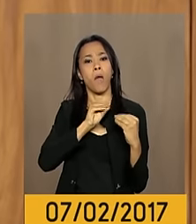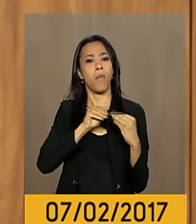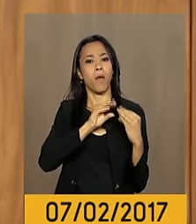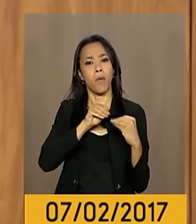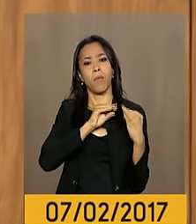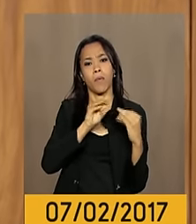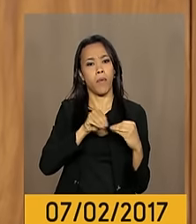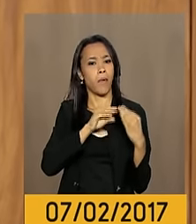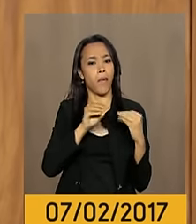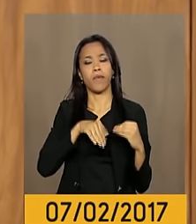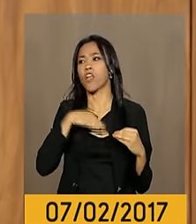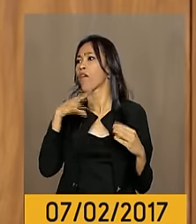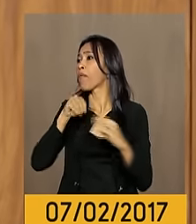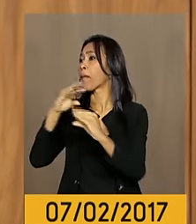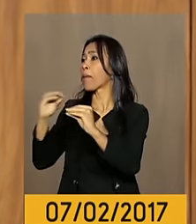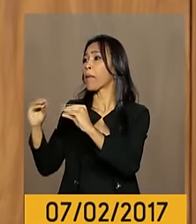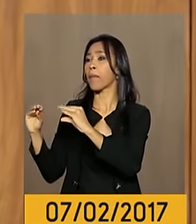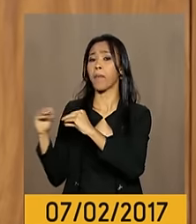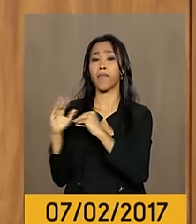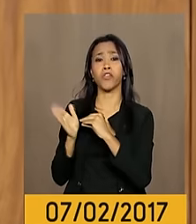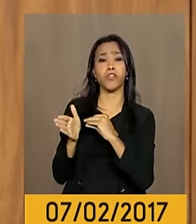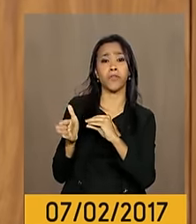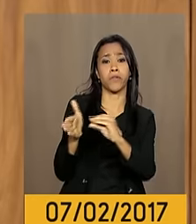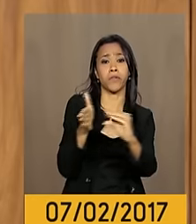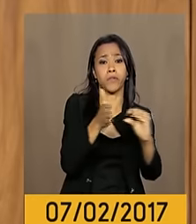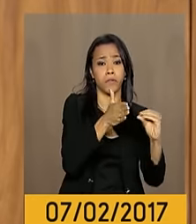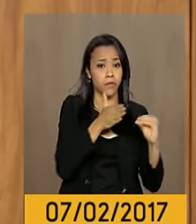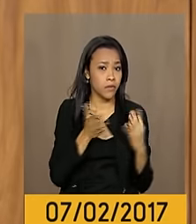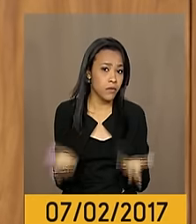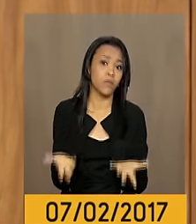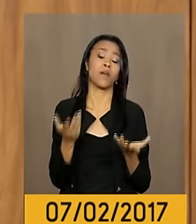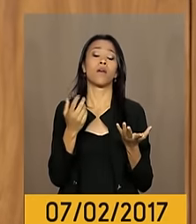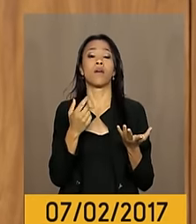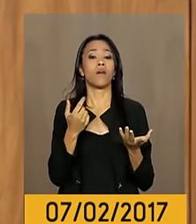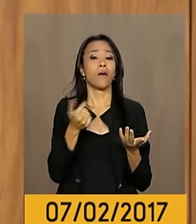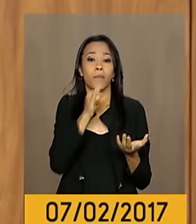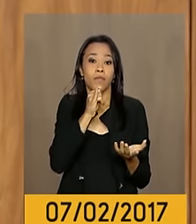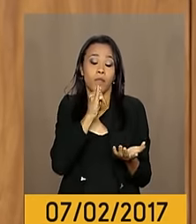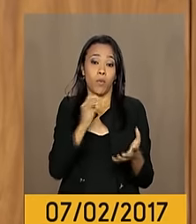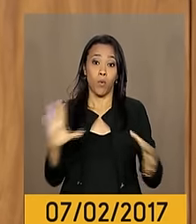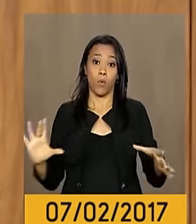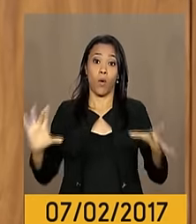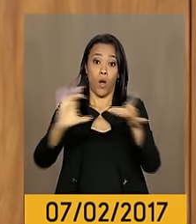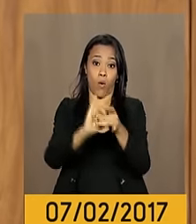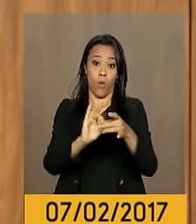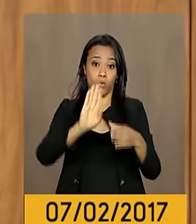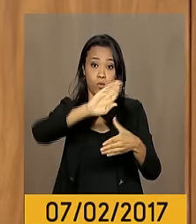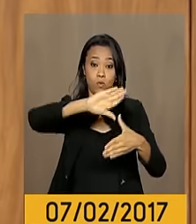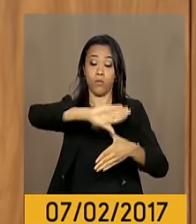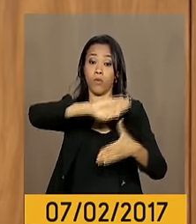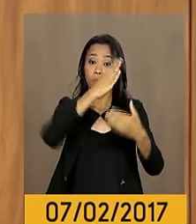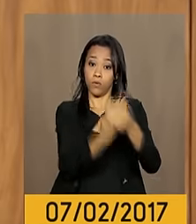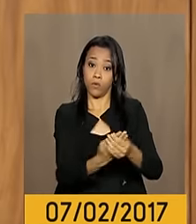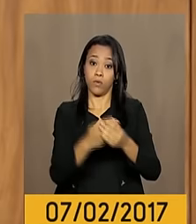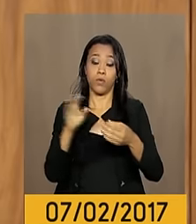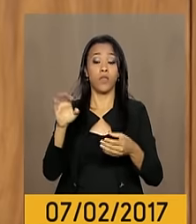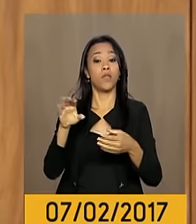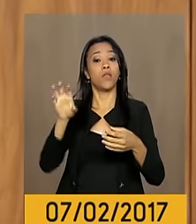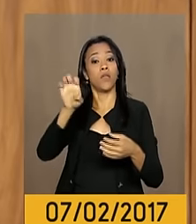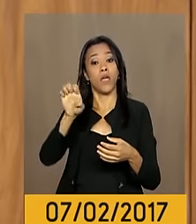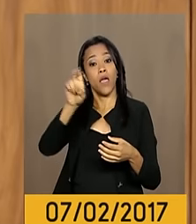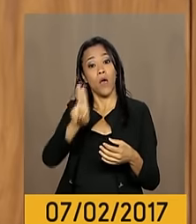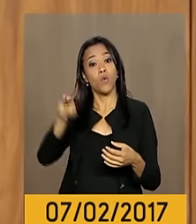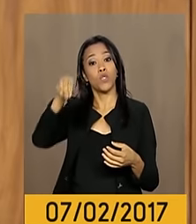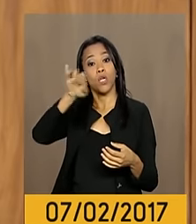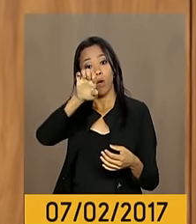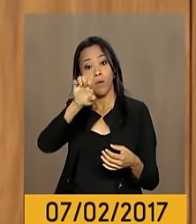que reiteradamente se fala do acordo Mercosul União Europeia como levantamos o tema de uma integração cada vez